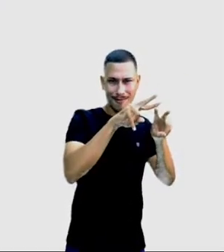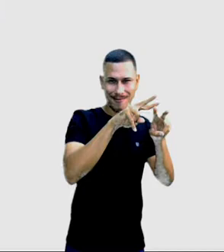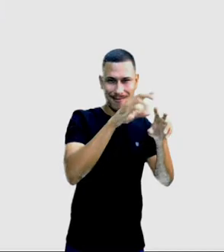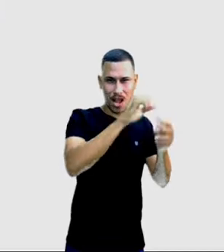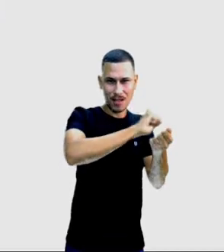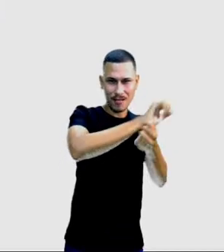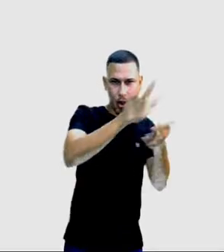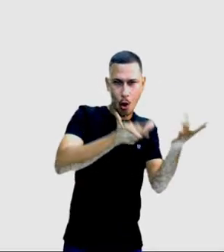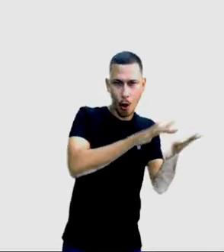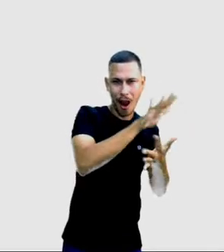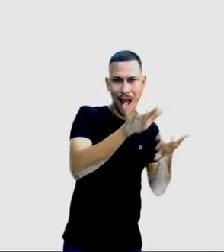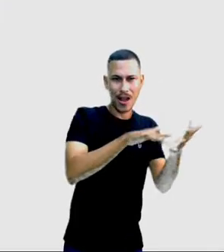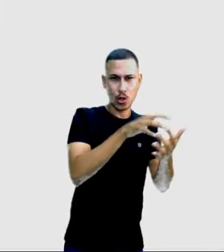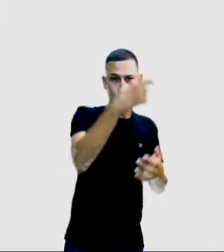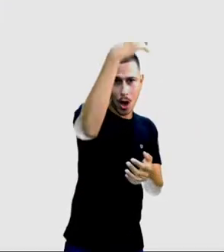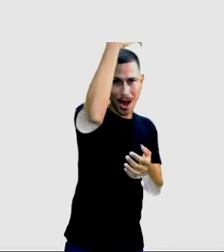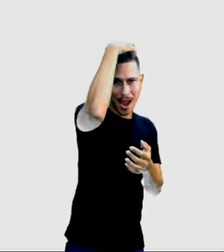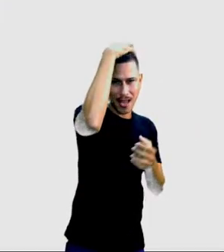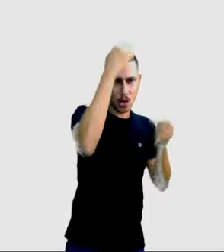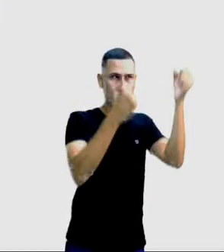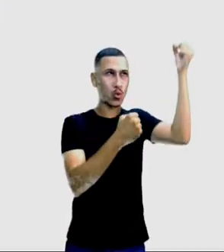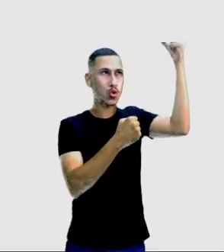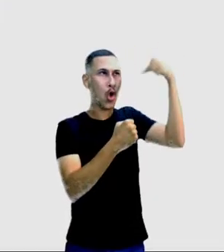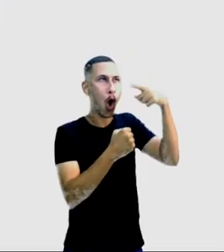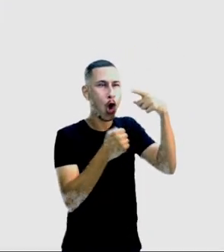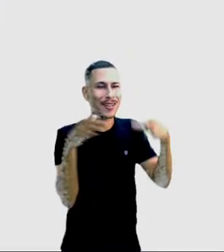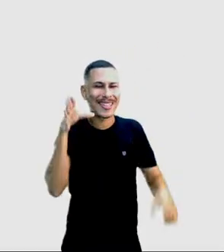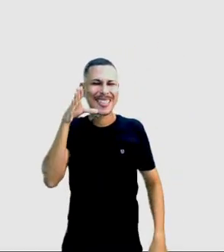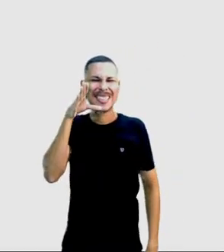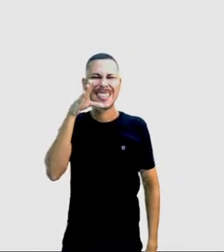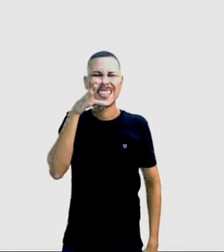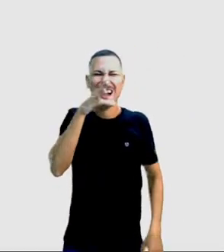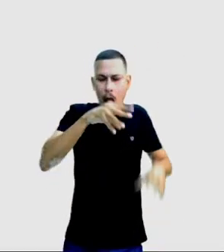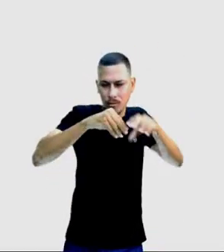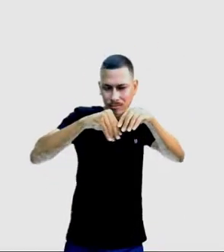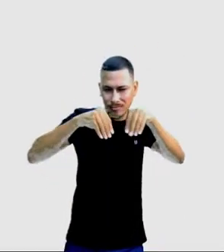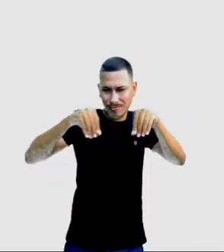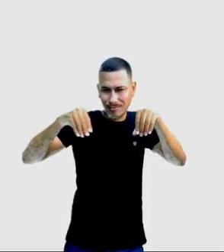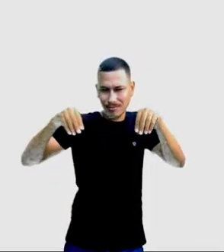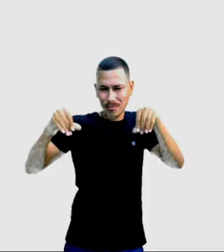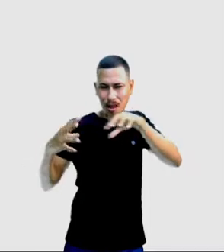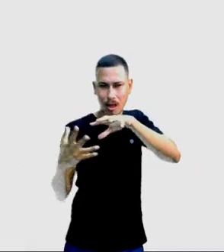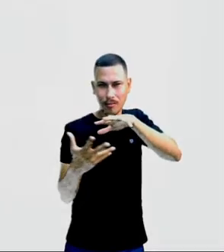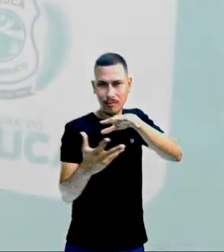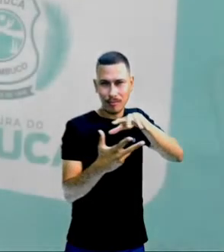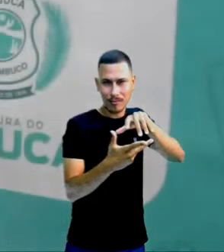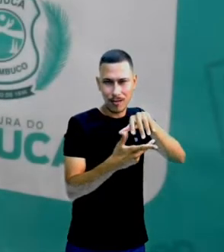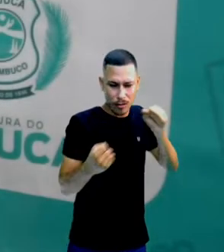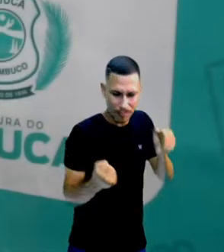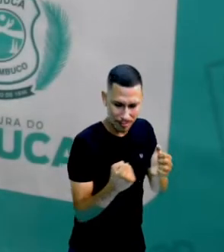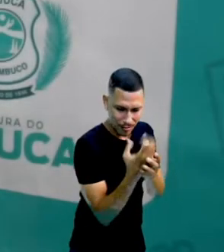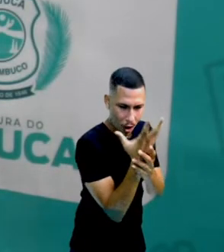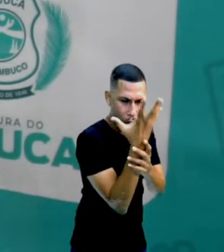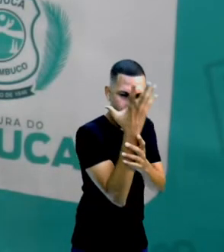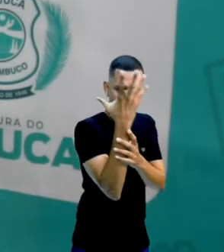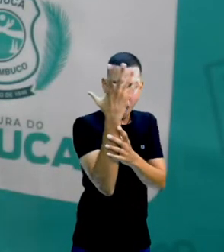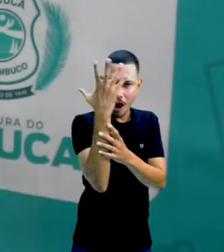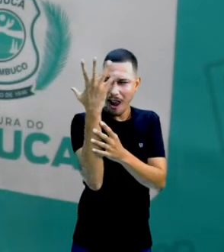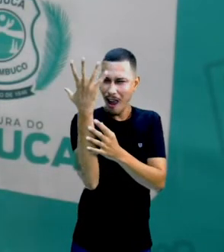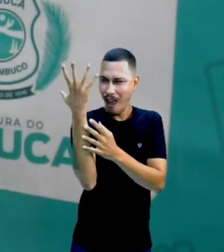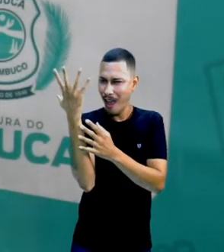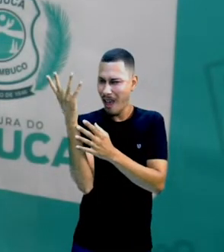o Sol, né? Que aquece a terra, que ajuda a germinar